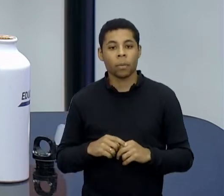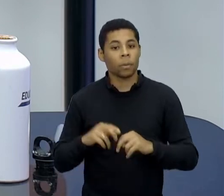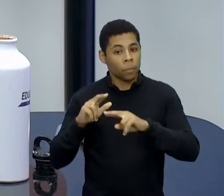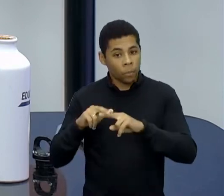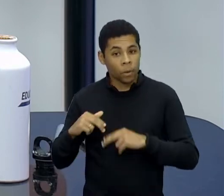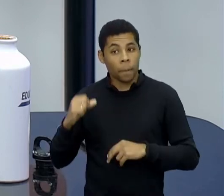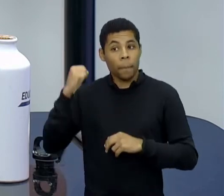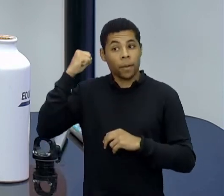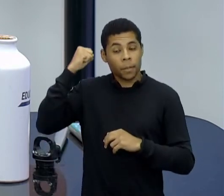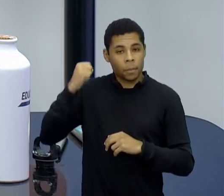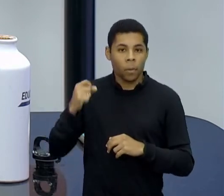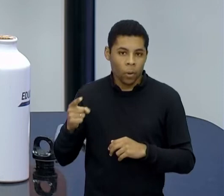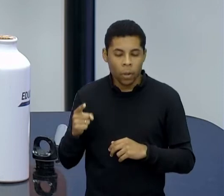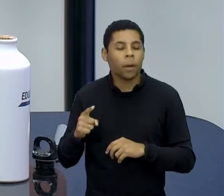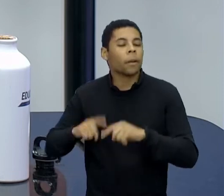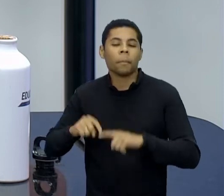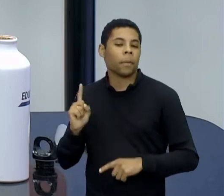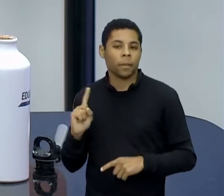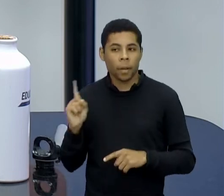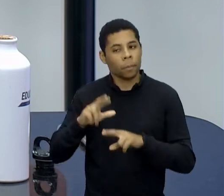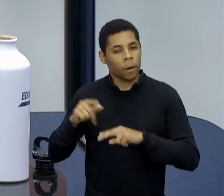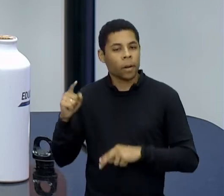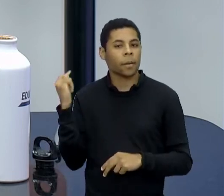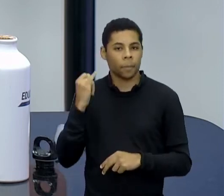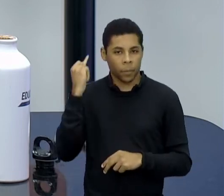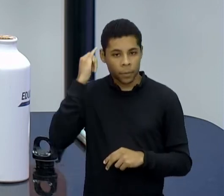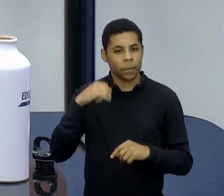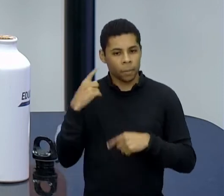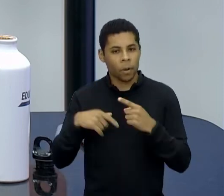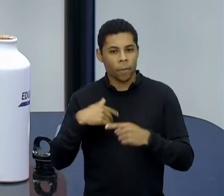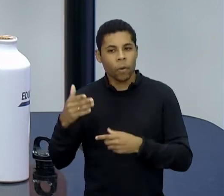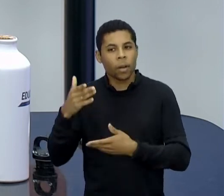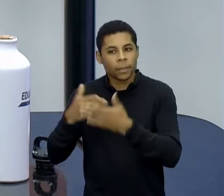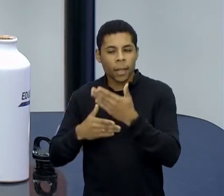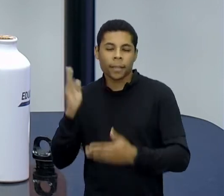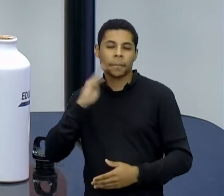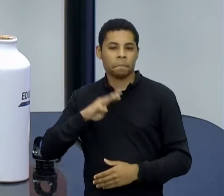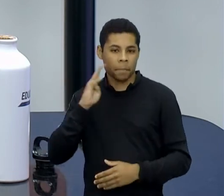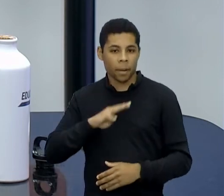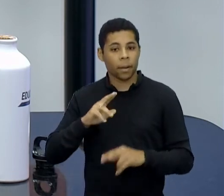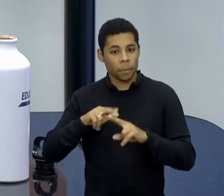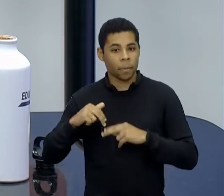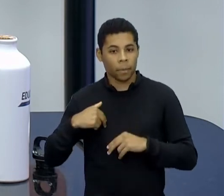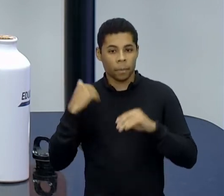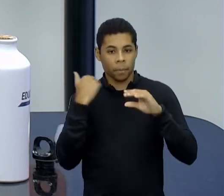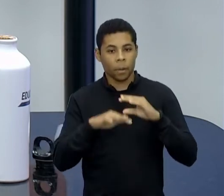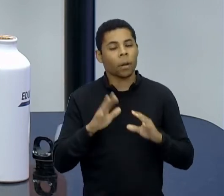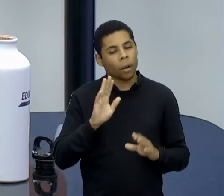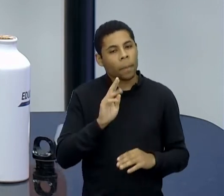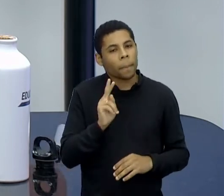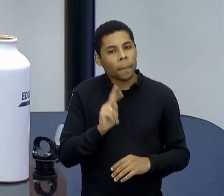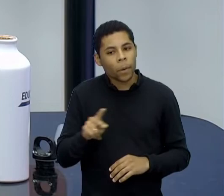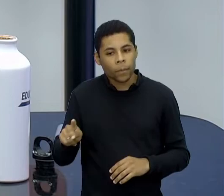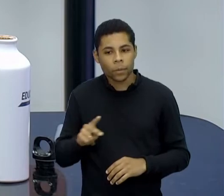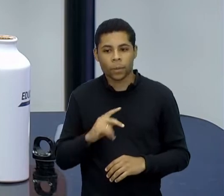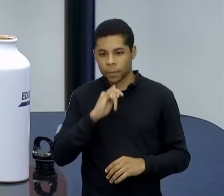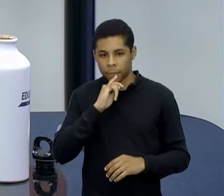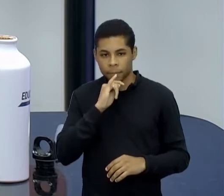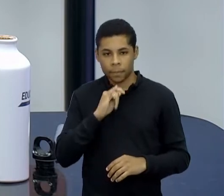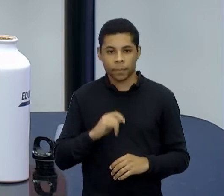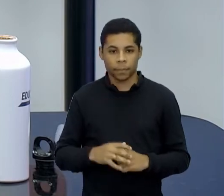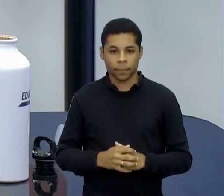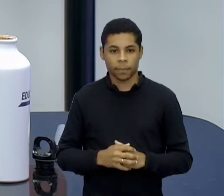é de suma importância. Aliás, depois eu vou te mandar esse slide que ficou bacana, porque professor, quando